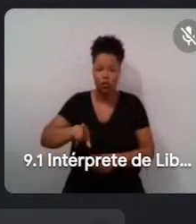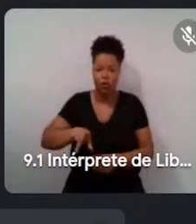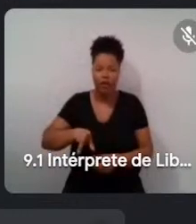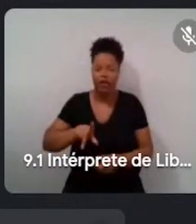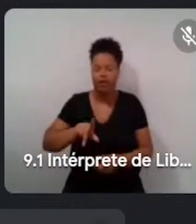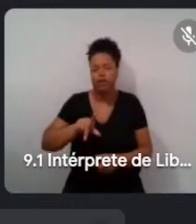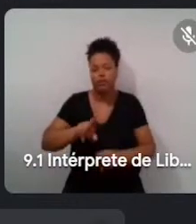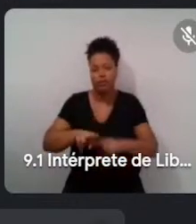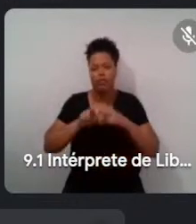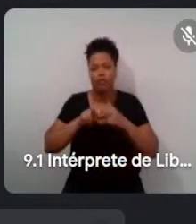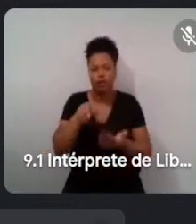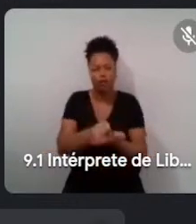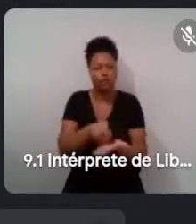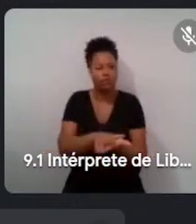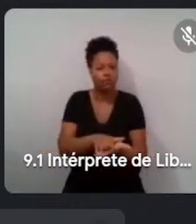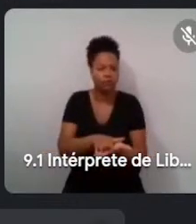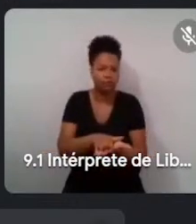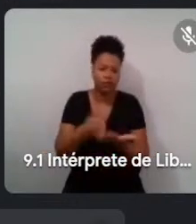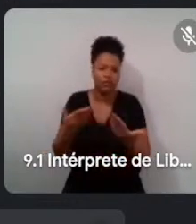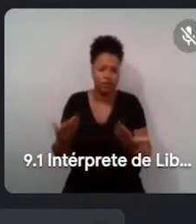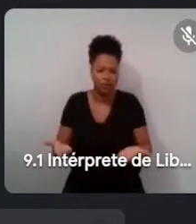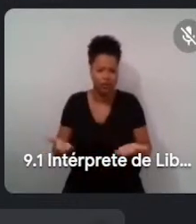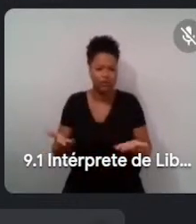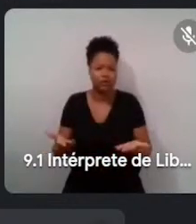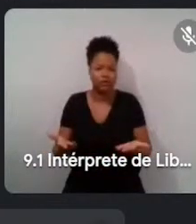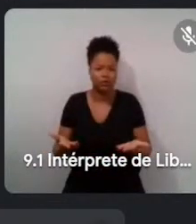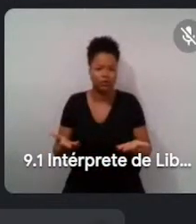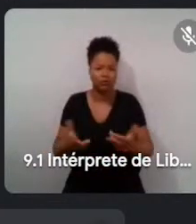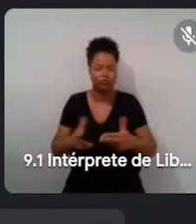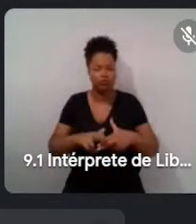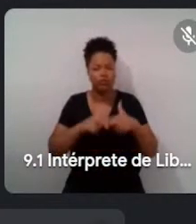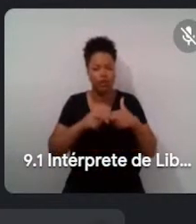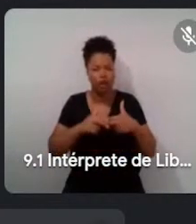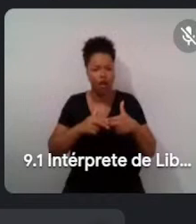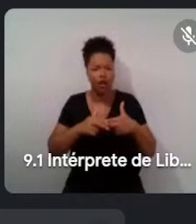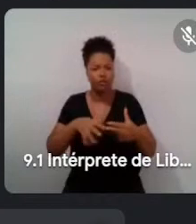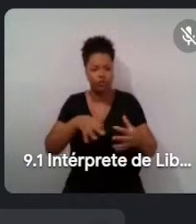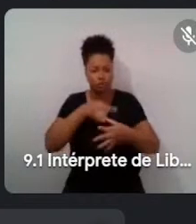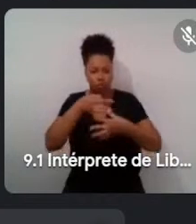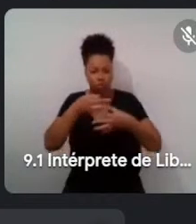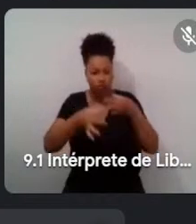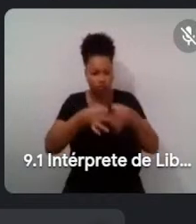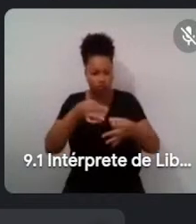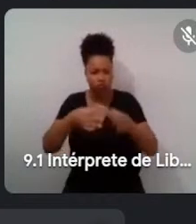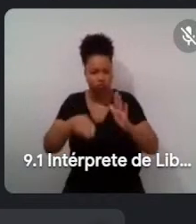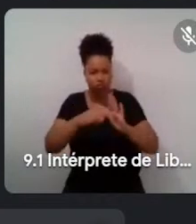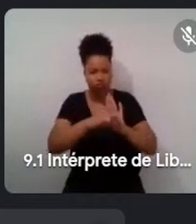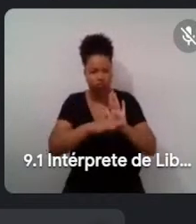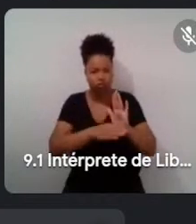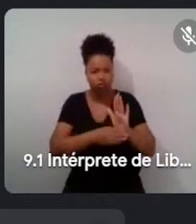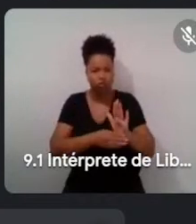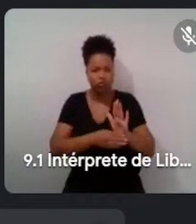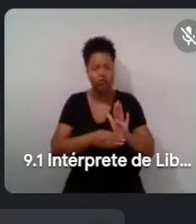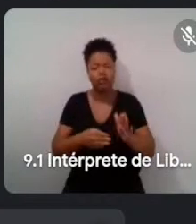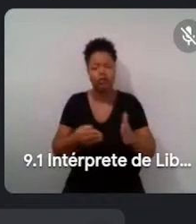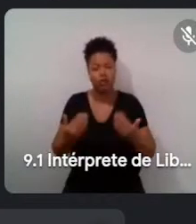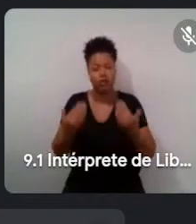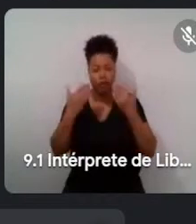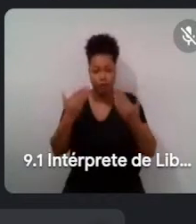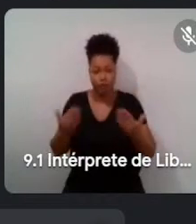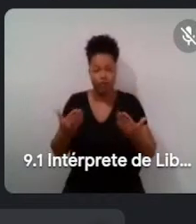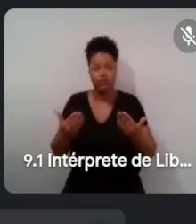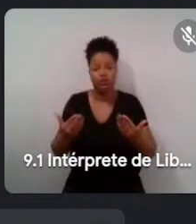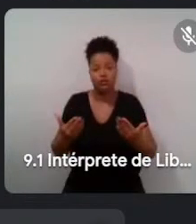multa. E sendo assim, diante dos argumentos tecidos, retifico o parecer em sessão